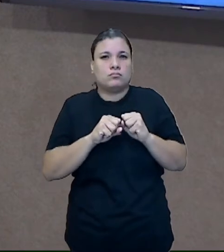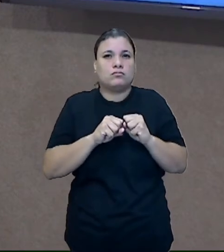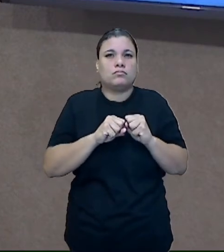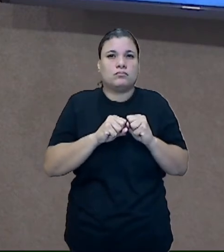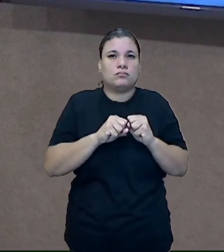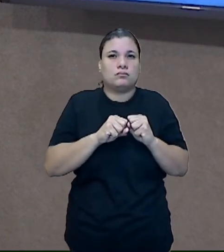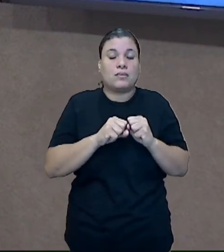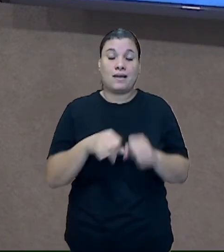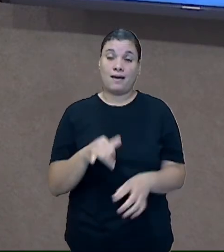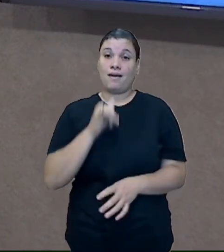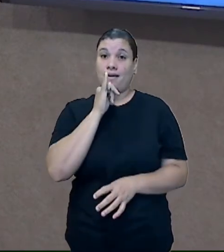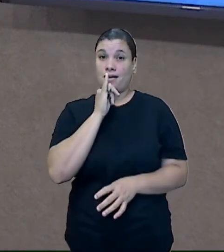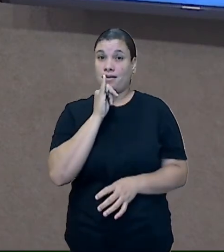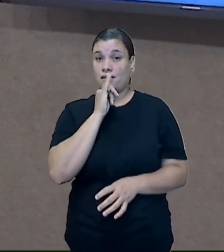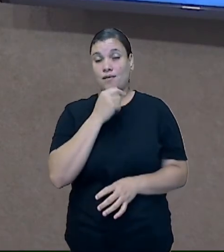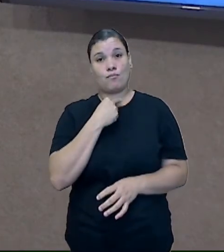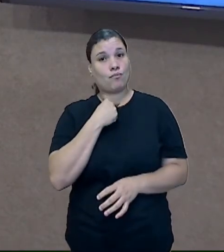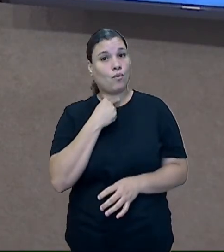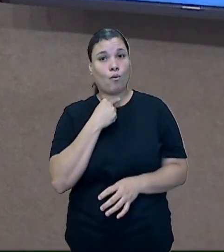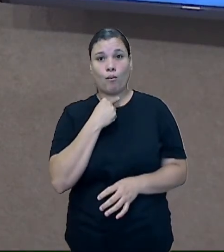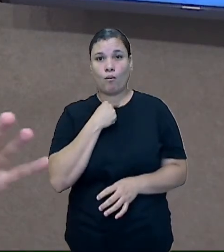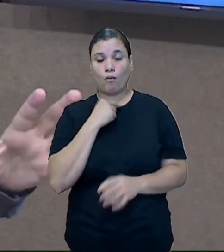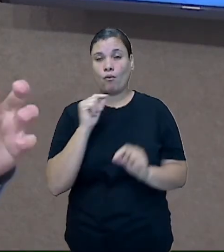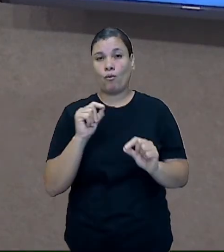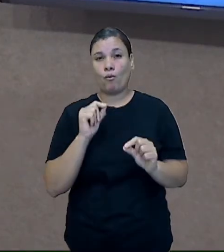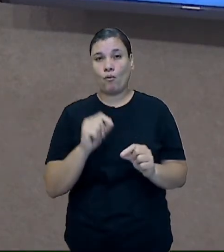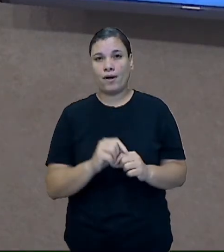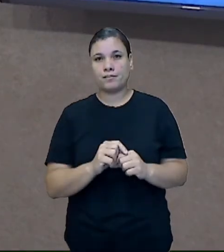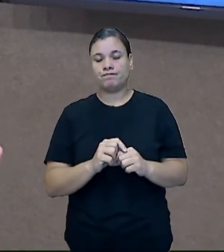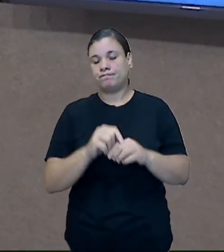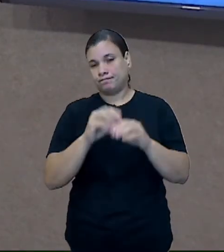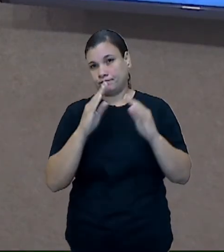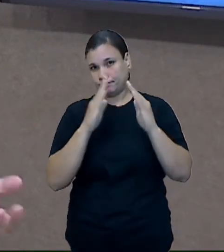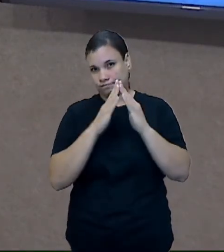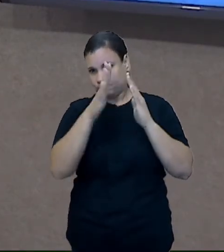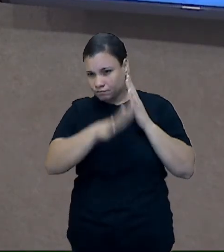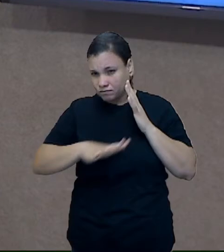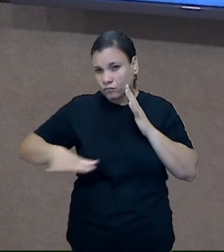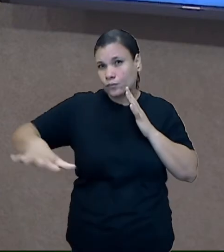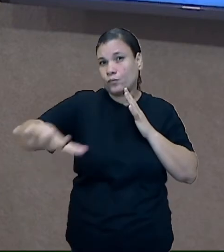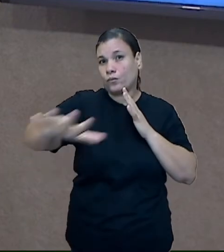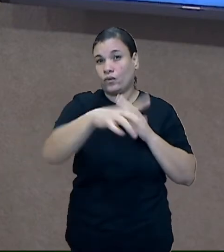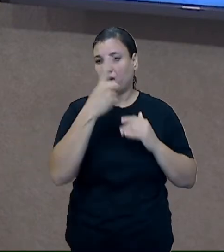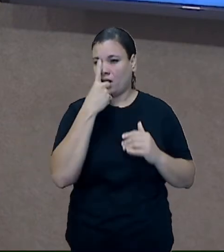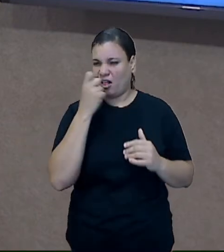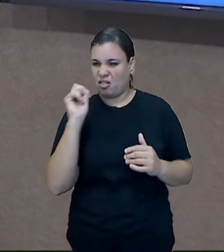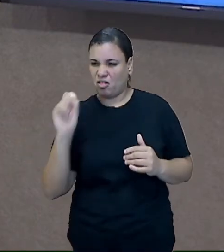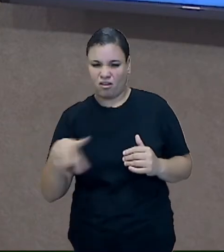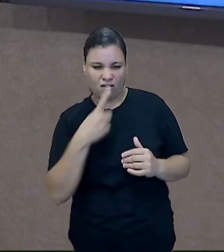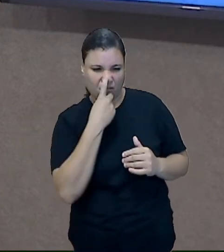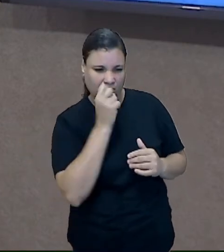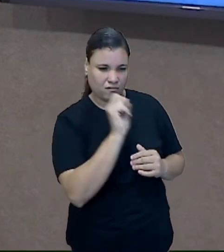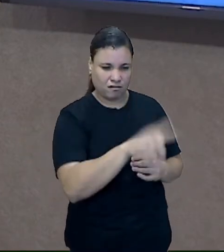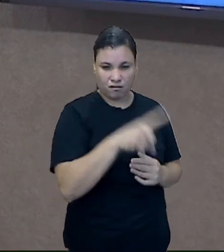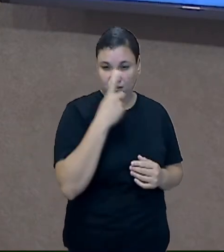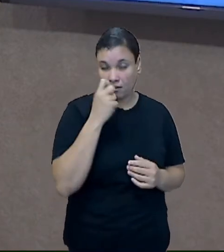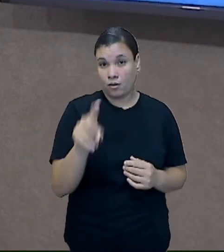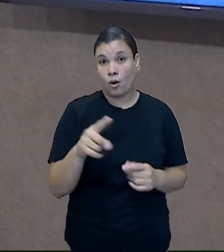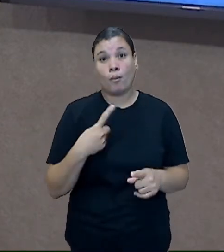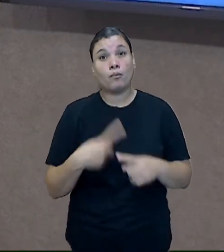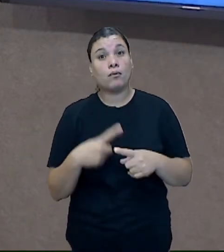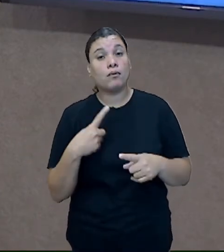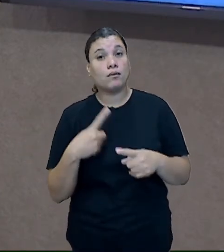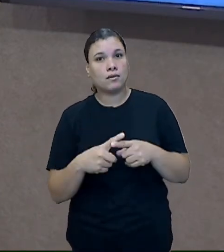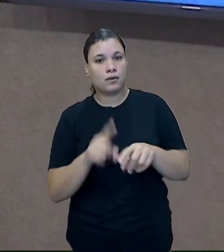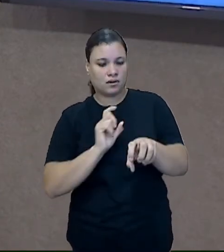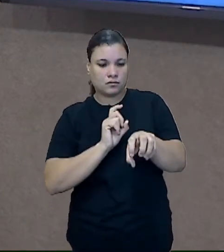quintais, acumular lixo dentro de um espaço que você tem acesso, vai trazer esse animal para